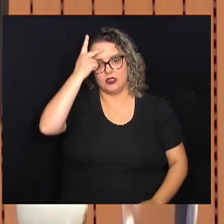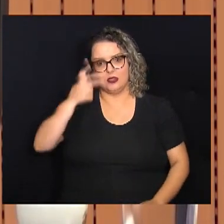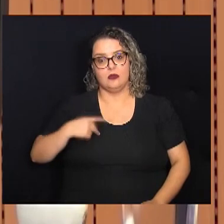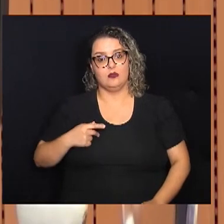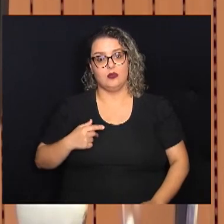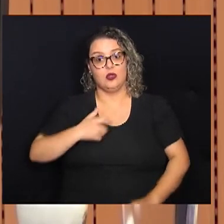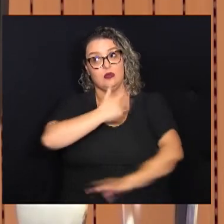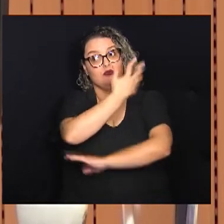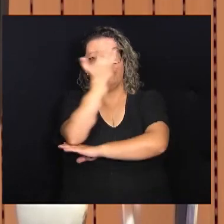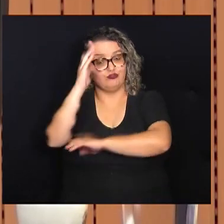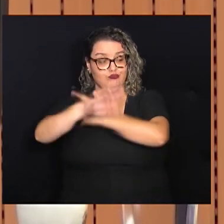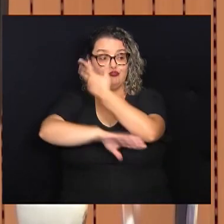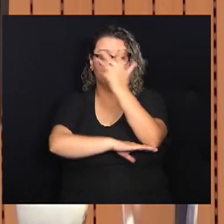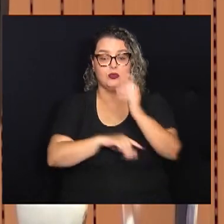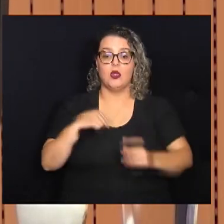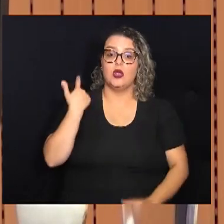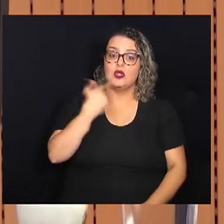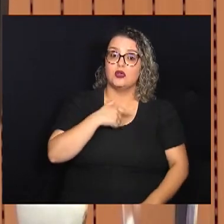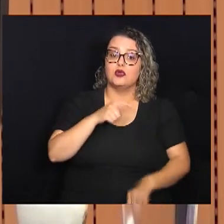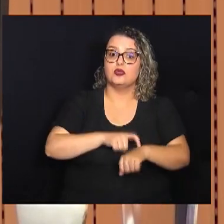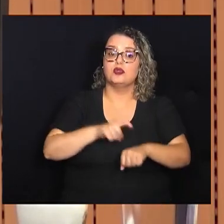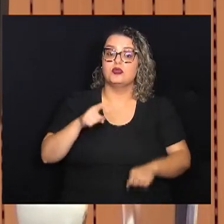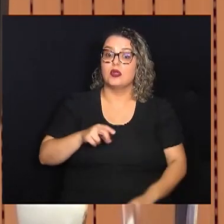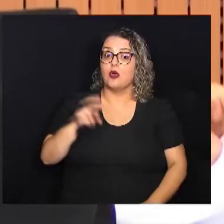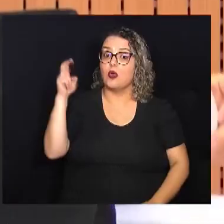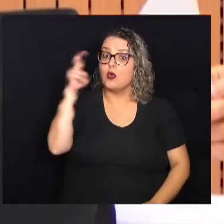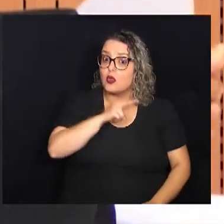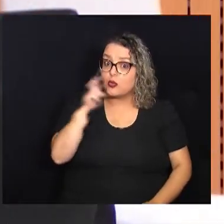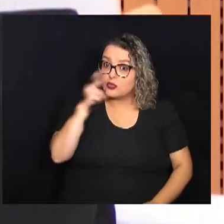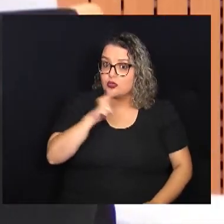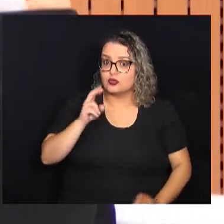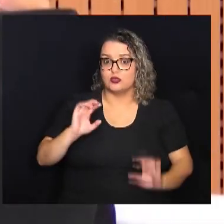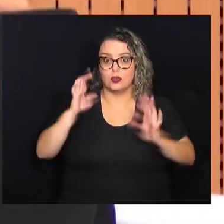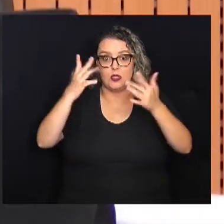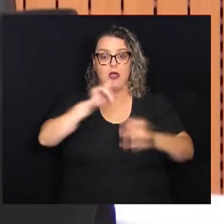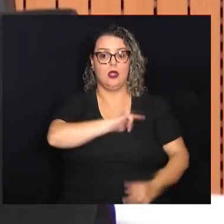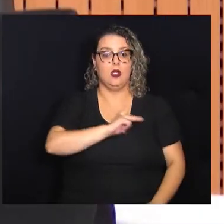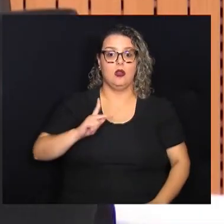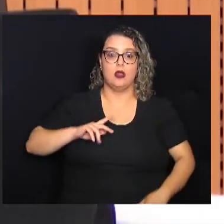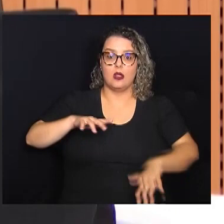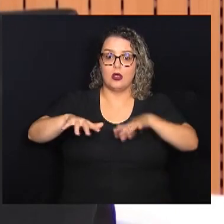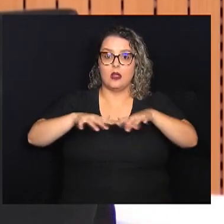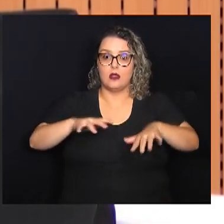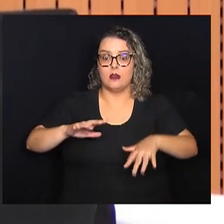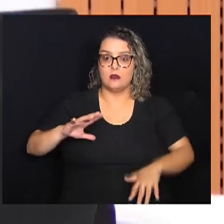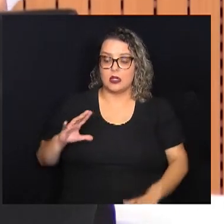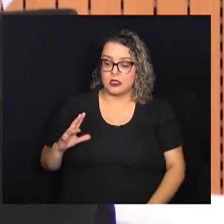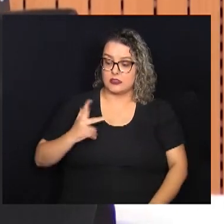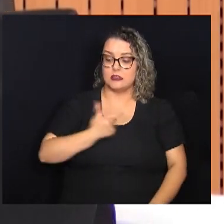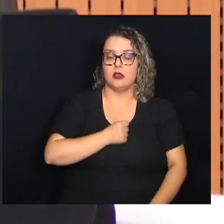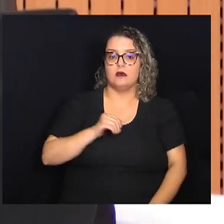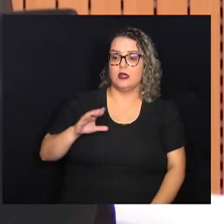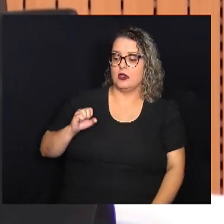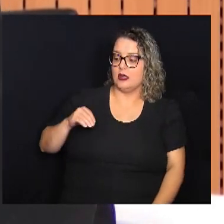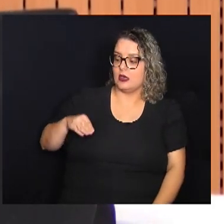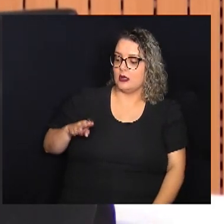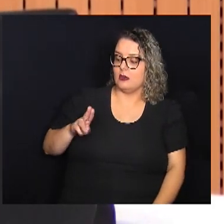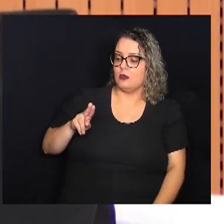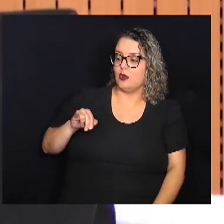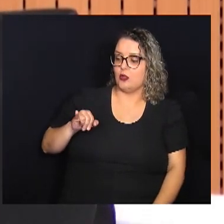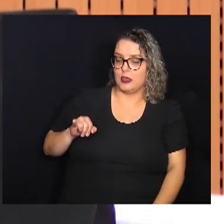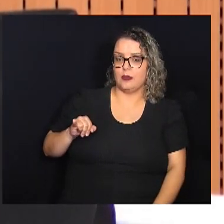população comece a valorizar a arborização urbana como algo